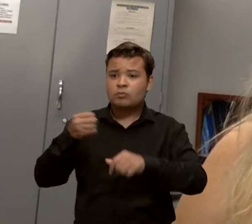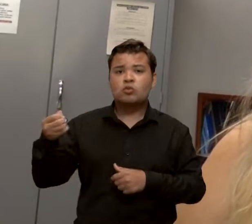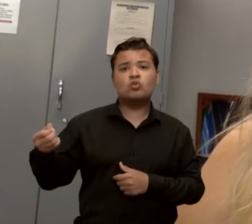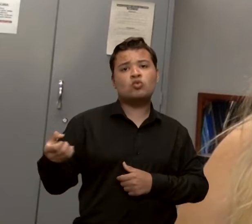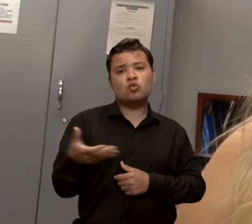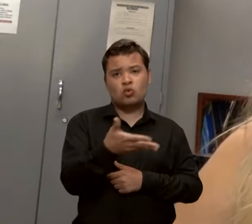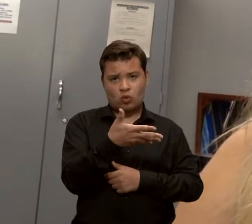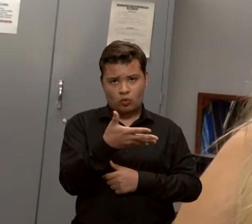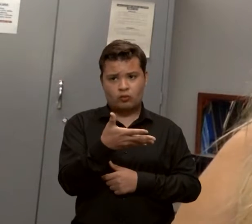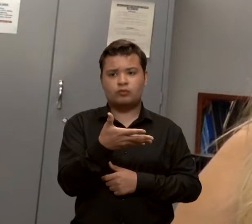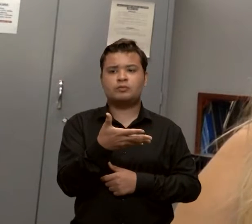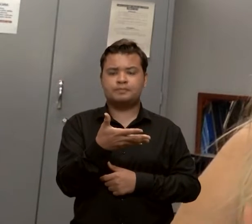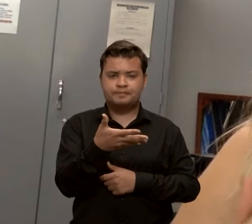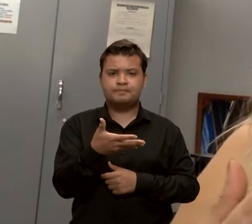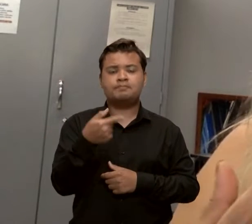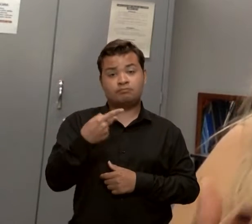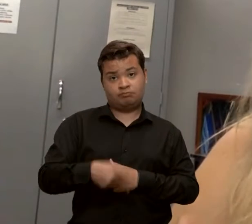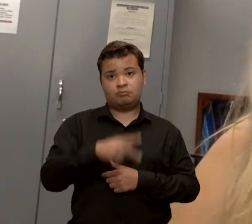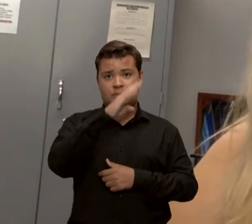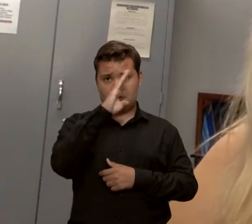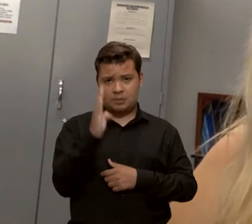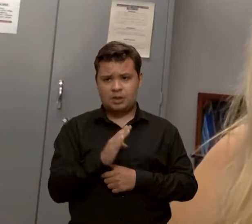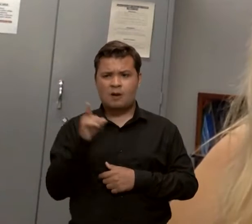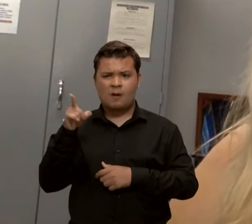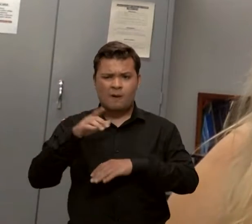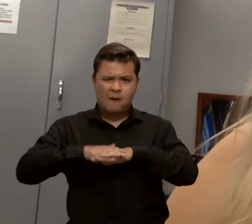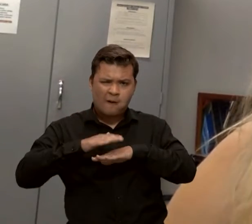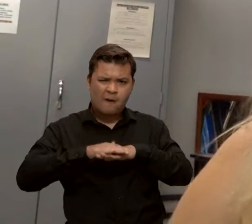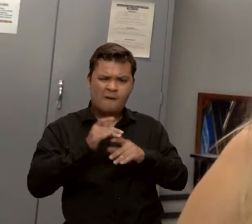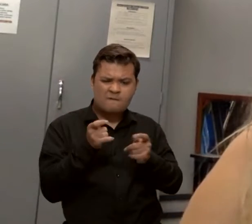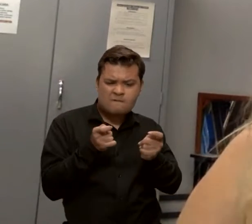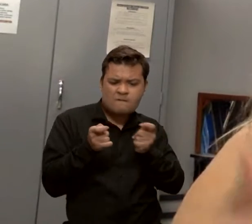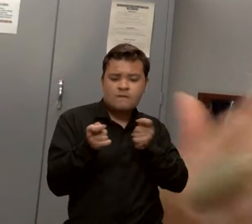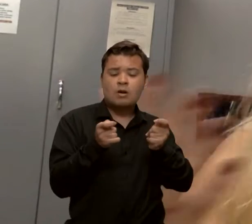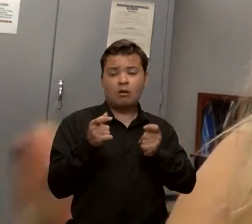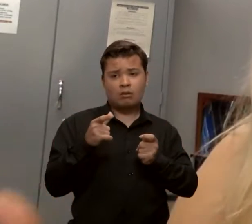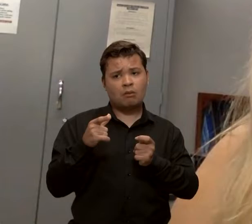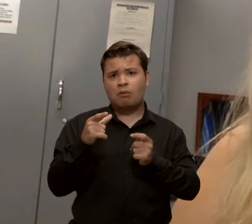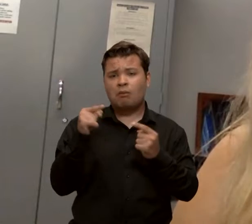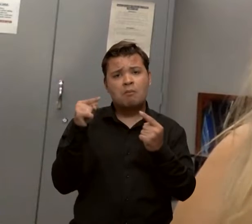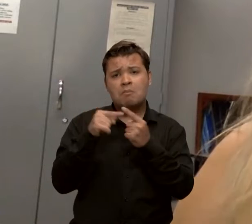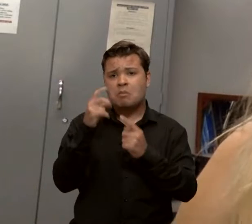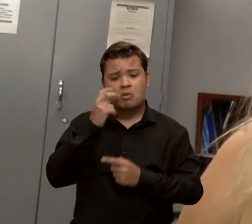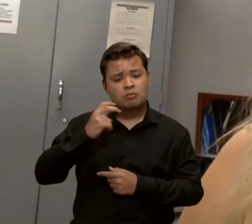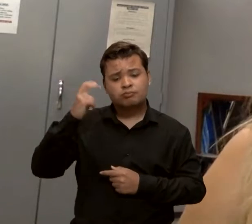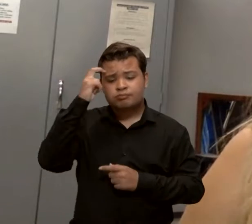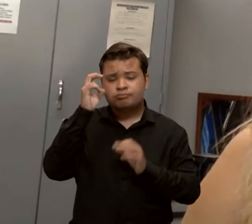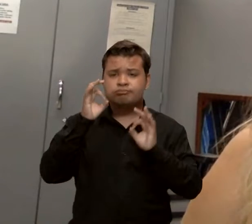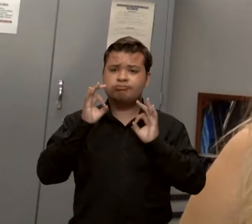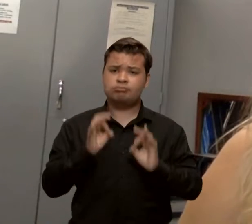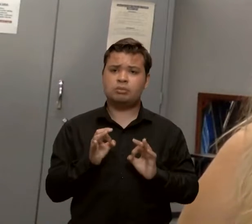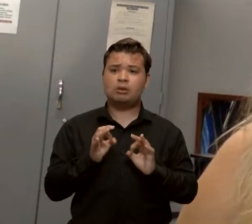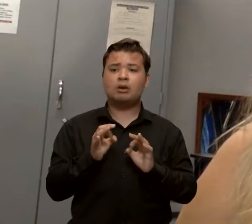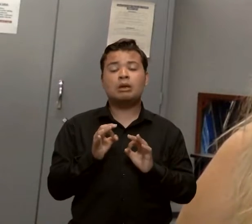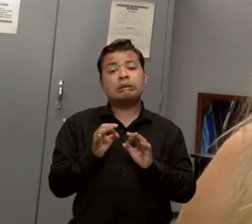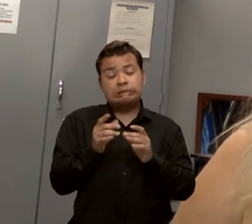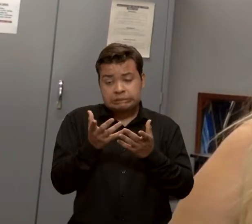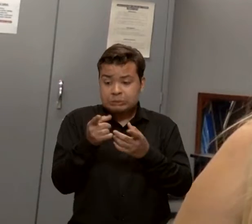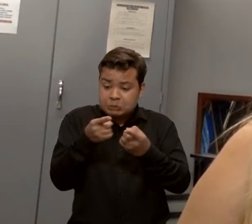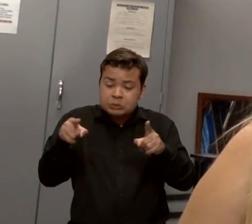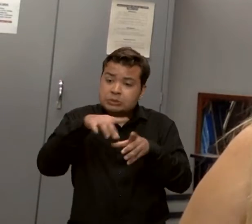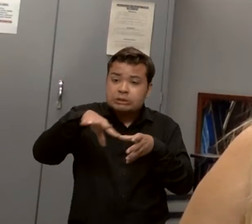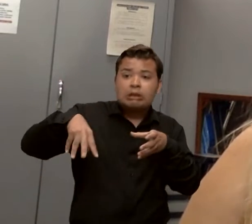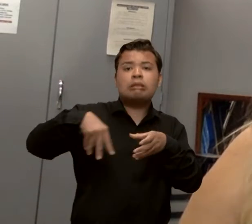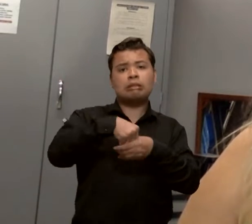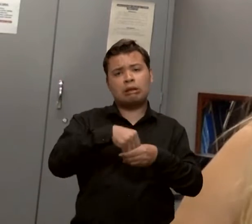no Brasil, então a dominação é cultural, né? E, obviamente, a música faz parte desse universo.